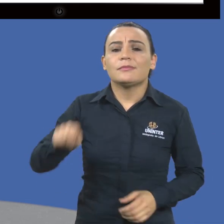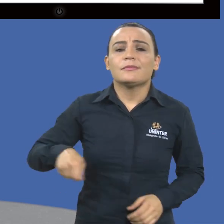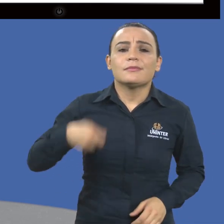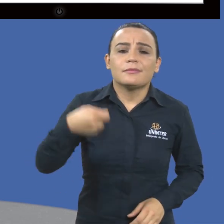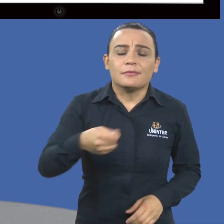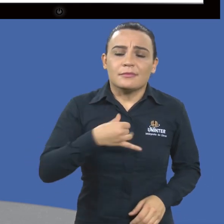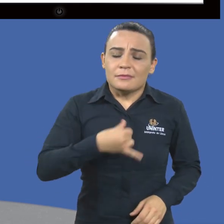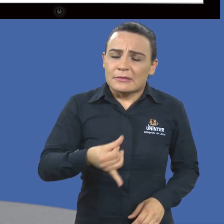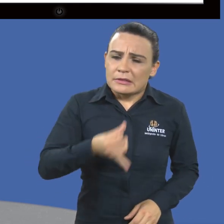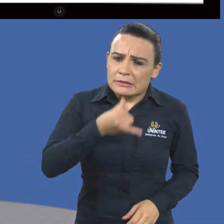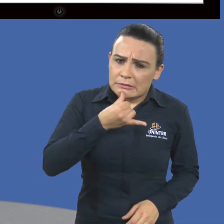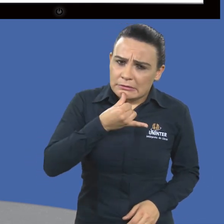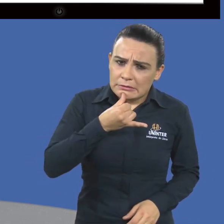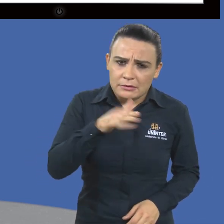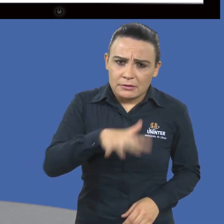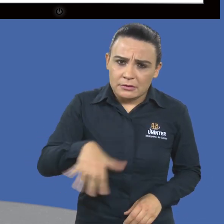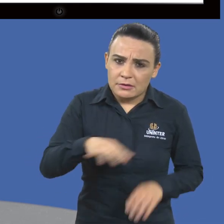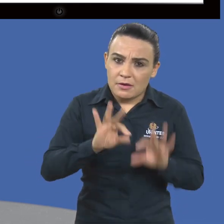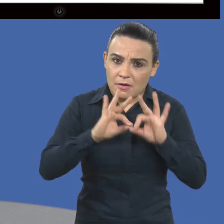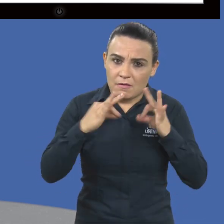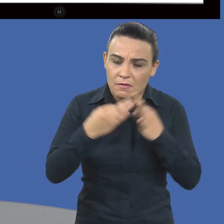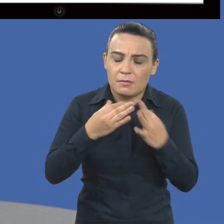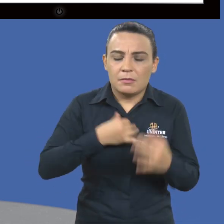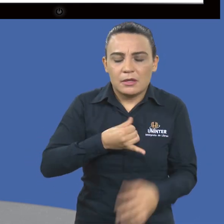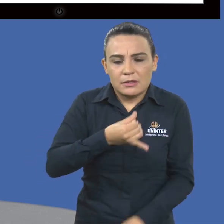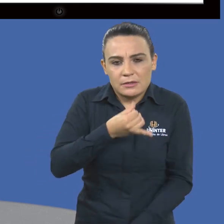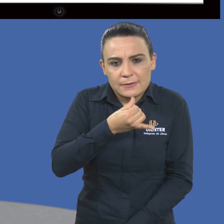questão da tristeza.